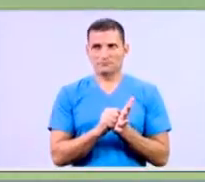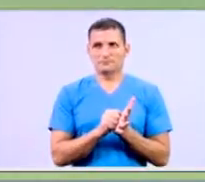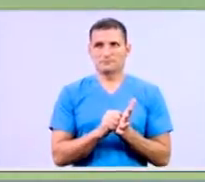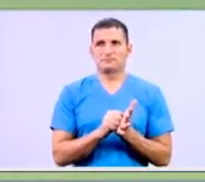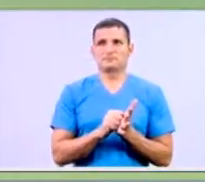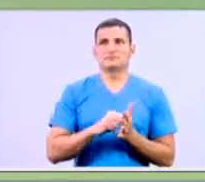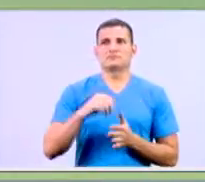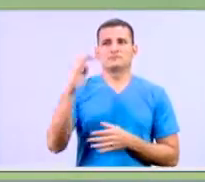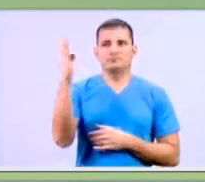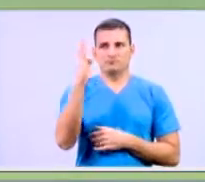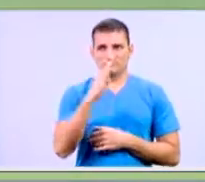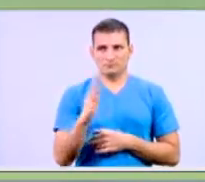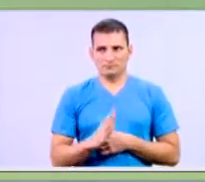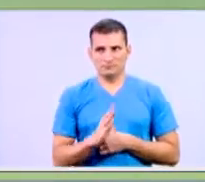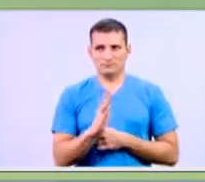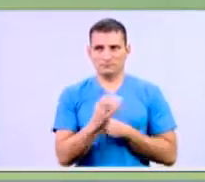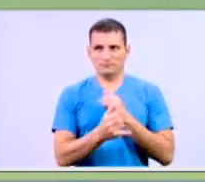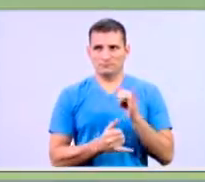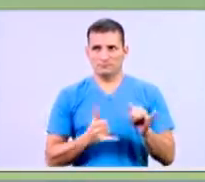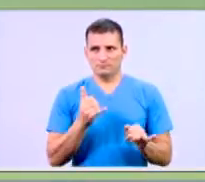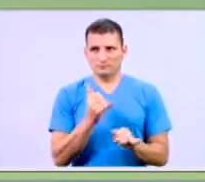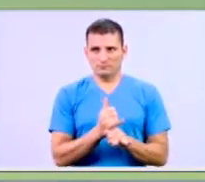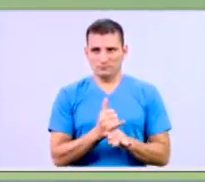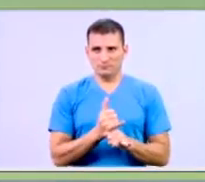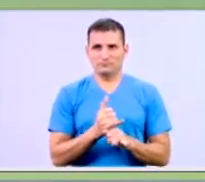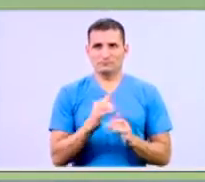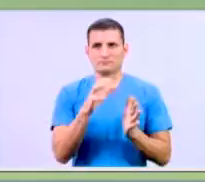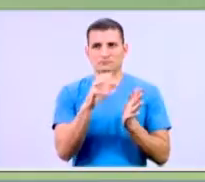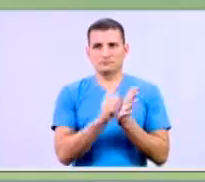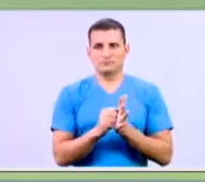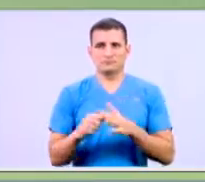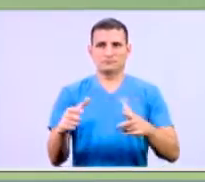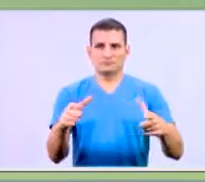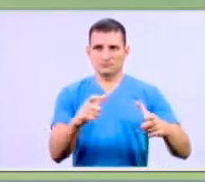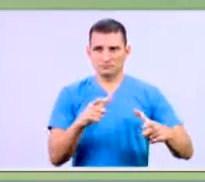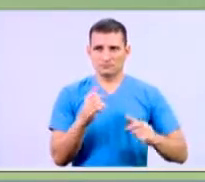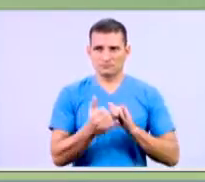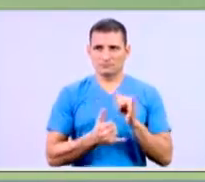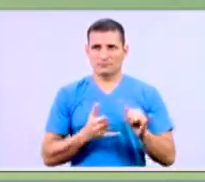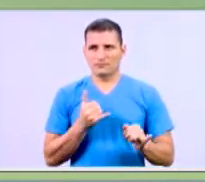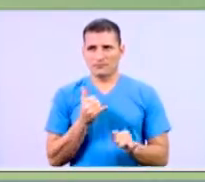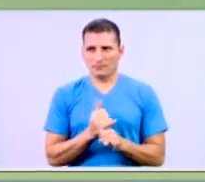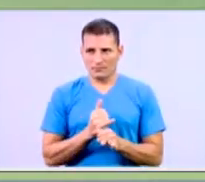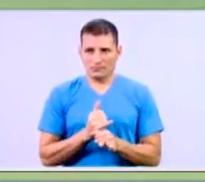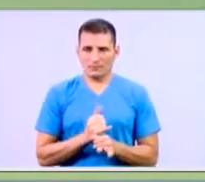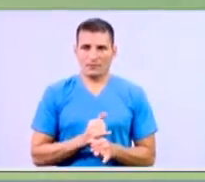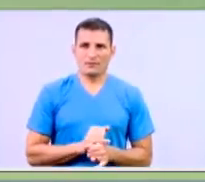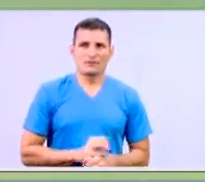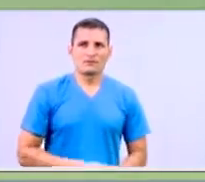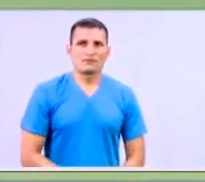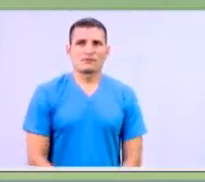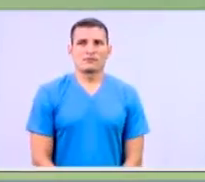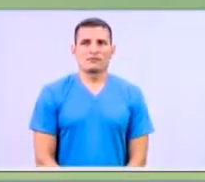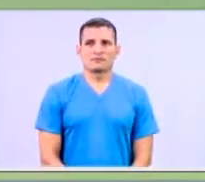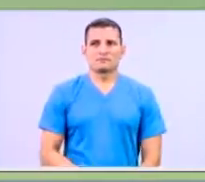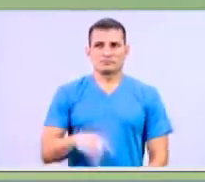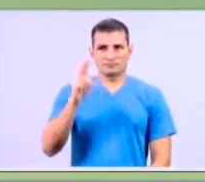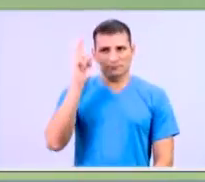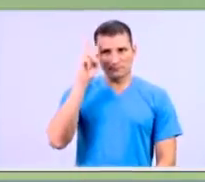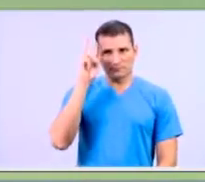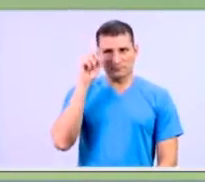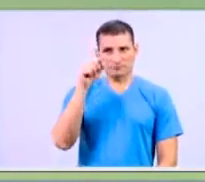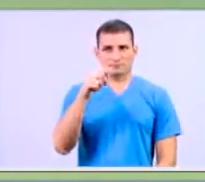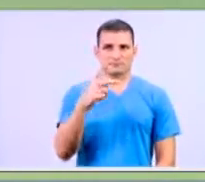Internet e o Registro Local da Internet que atendem você em sua casa. Lembrando, você está na sua casa, aqui